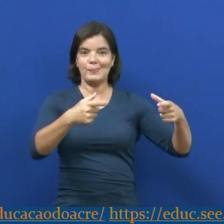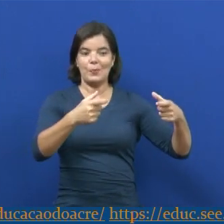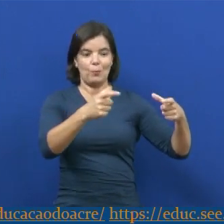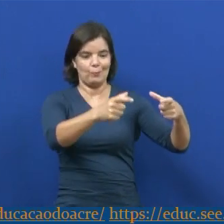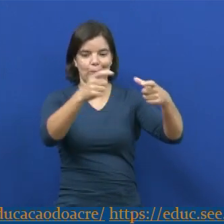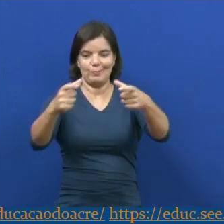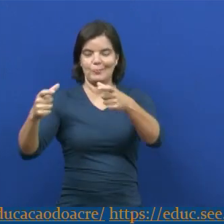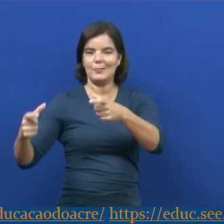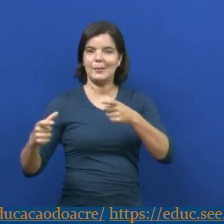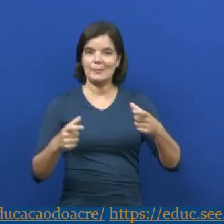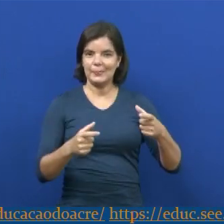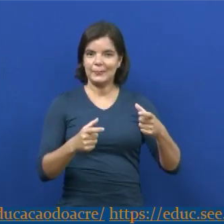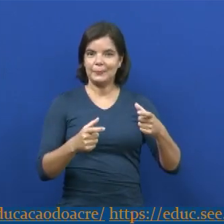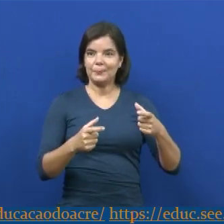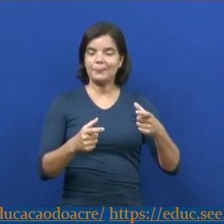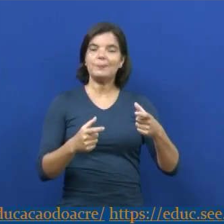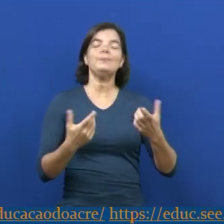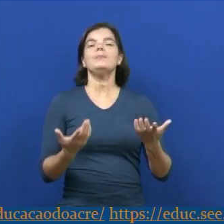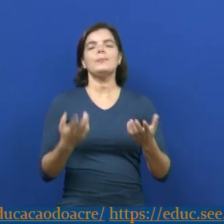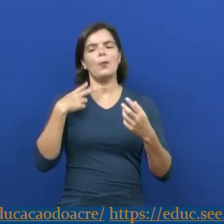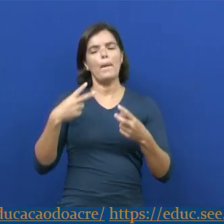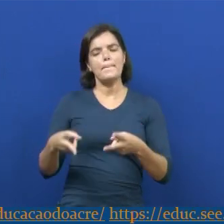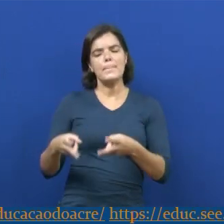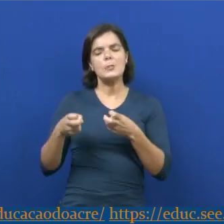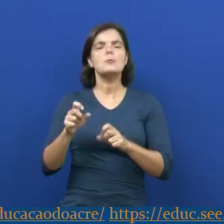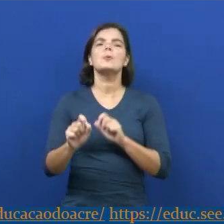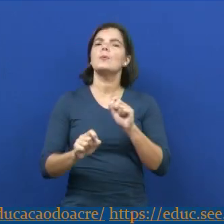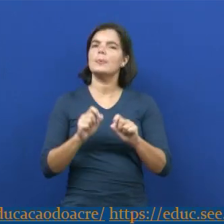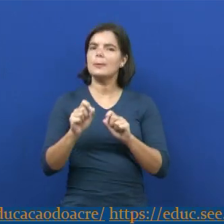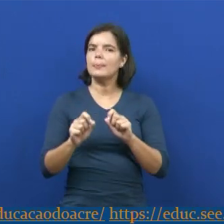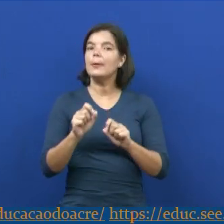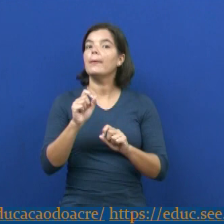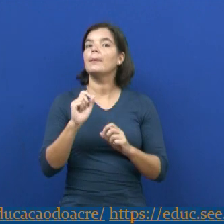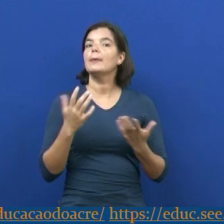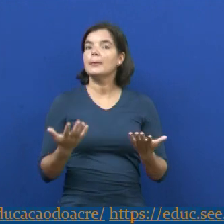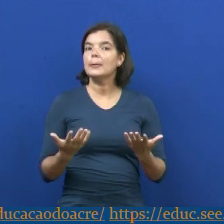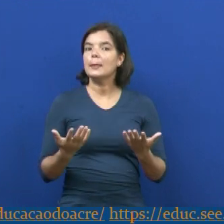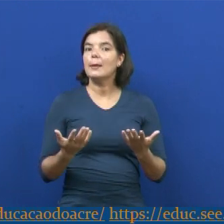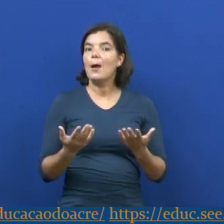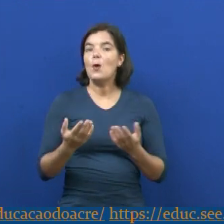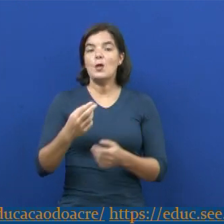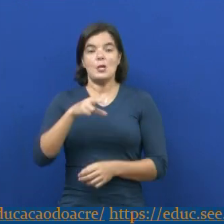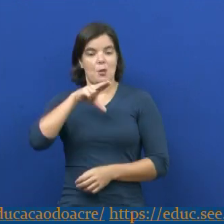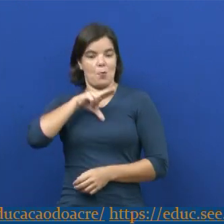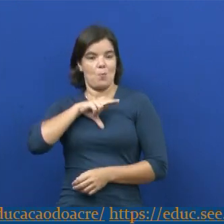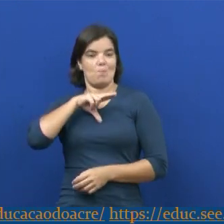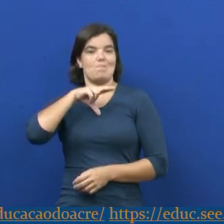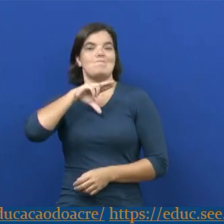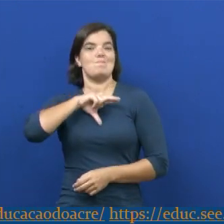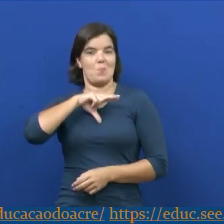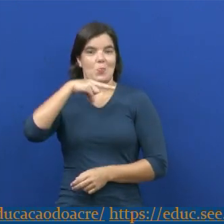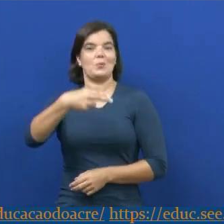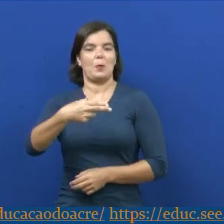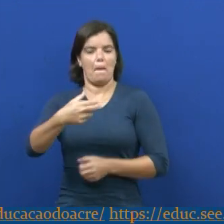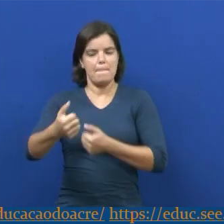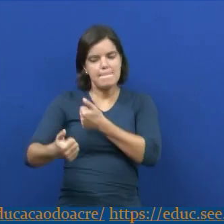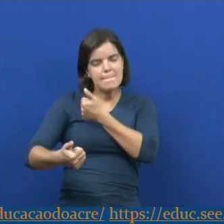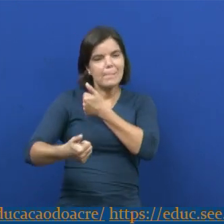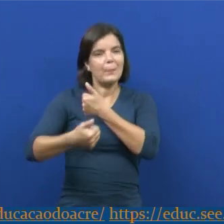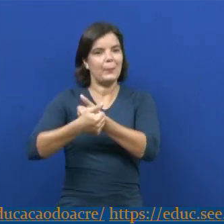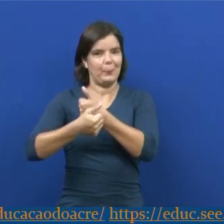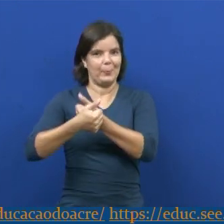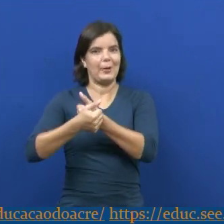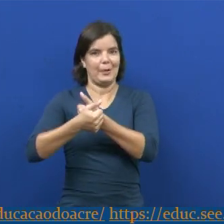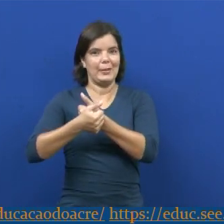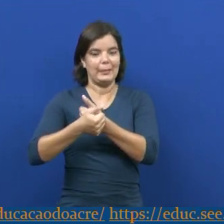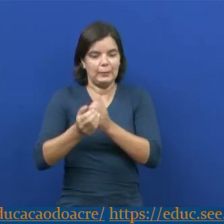territórios. E o que nós vamos perceber? Vamos perceber que Portugal, por estar muito próximo ao